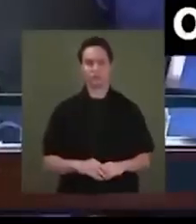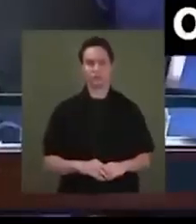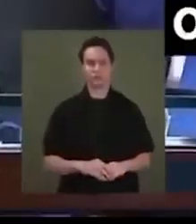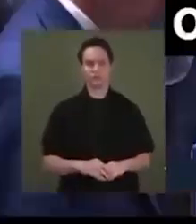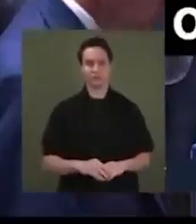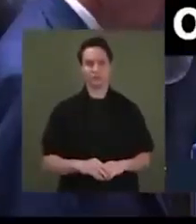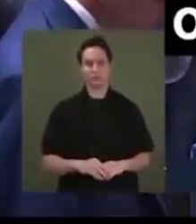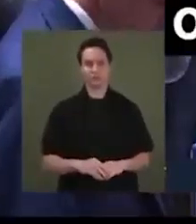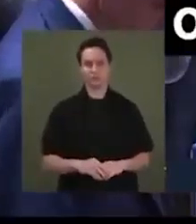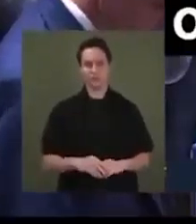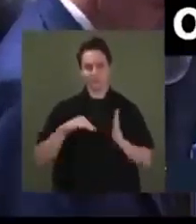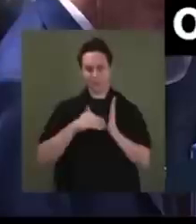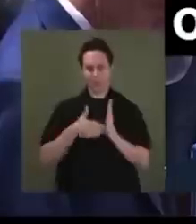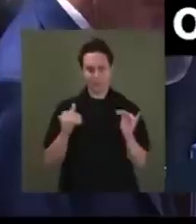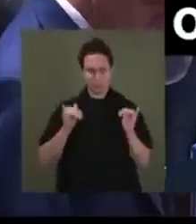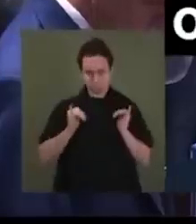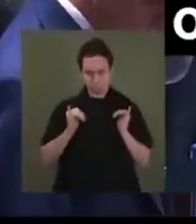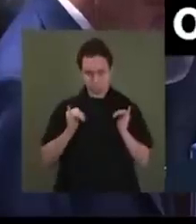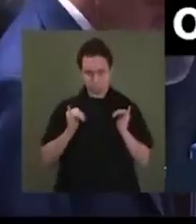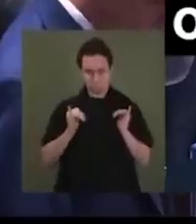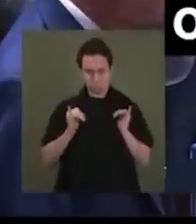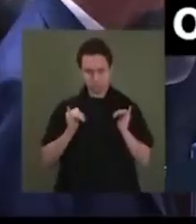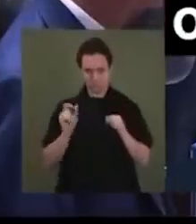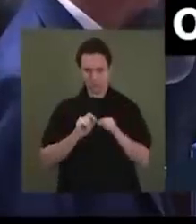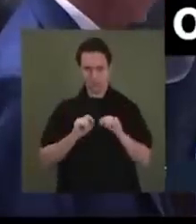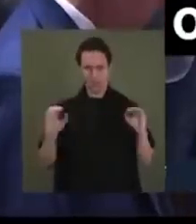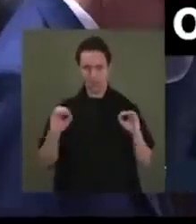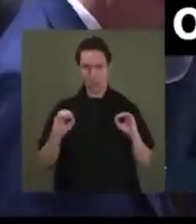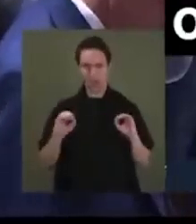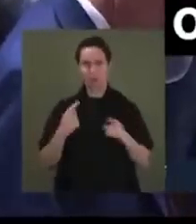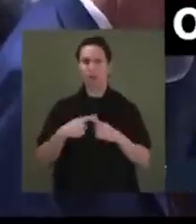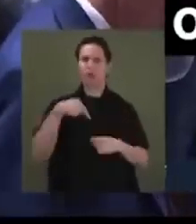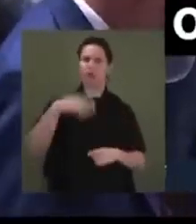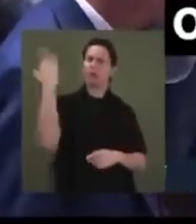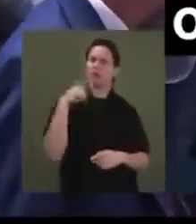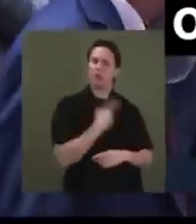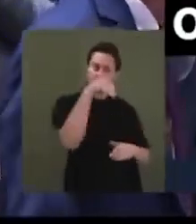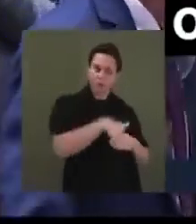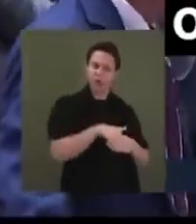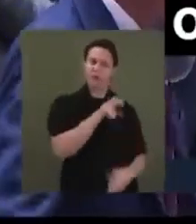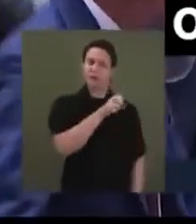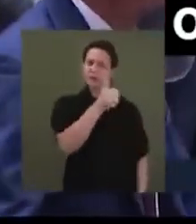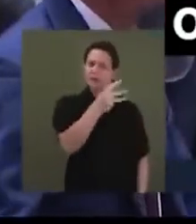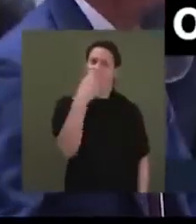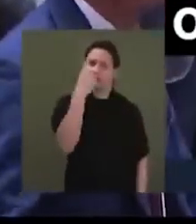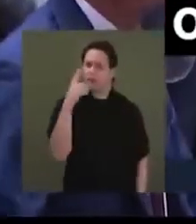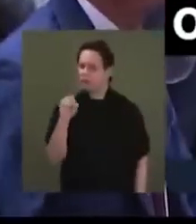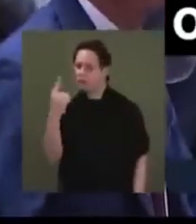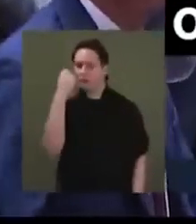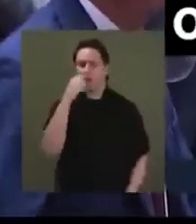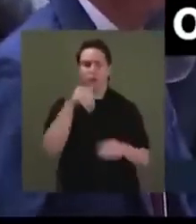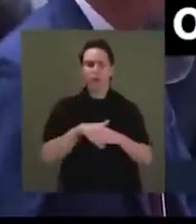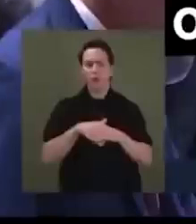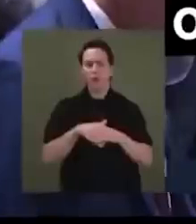e a Câmara, o Congresso vão ficar inertes em relação a uma votação que nós fizemos aqui, 513 deputados, 81 senadores.